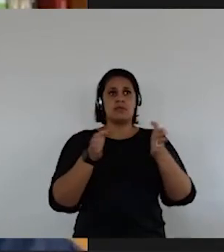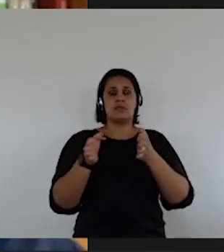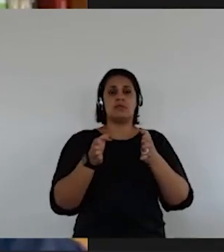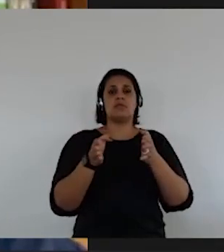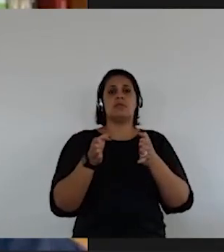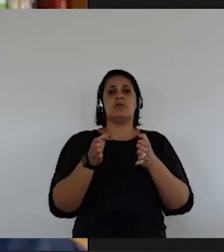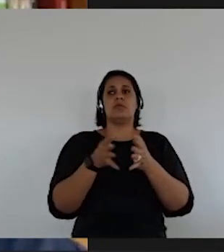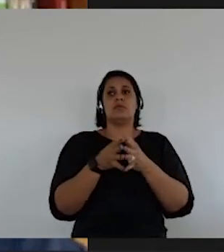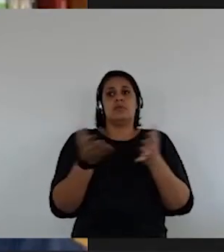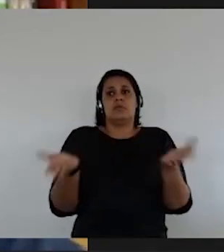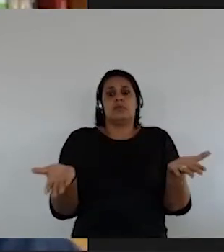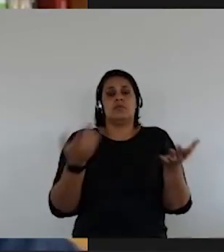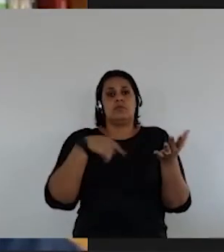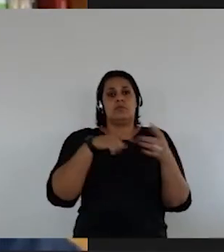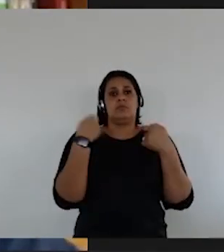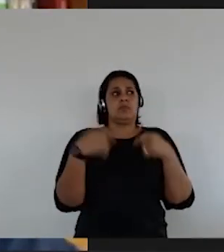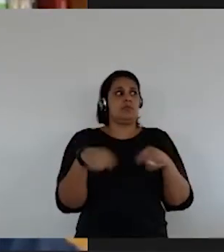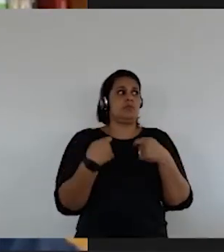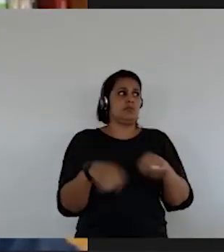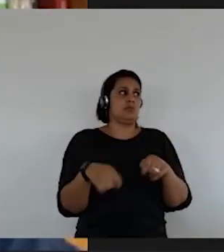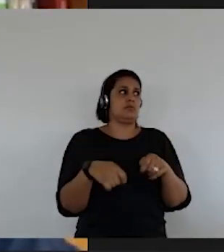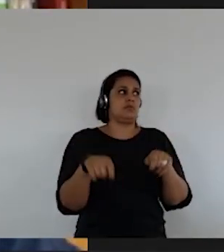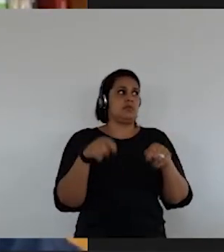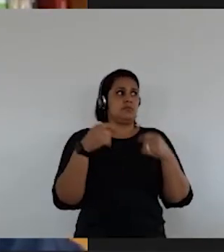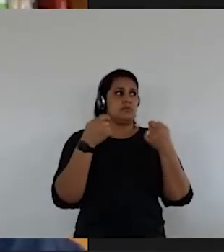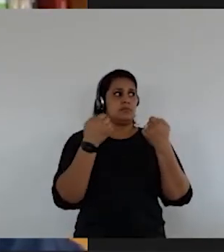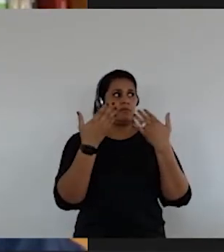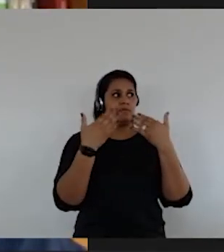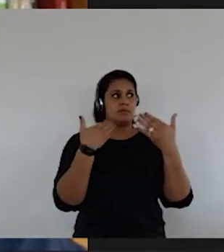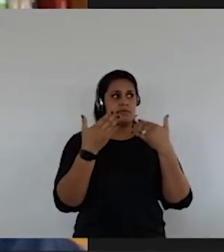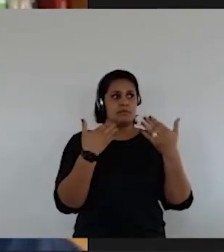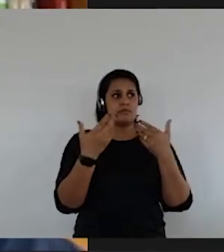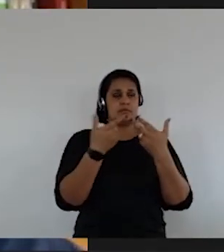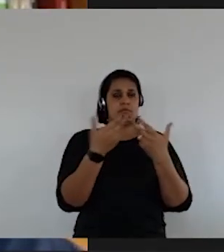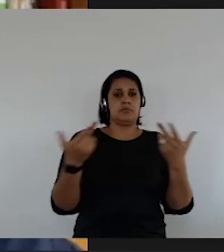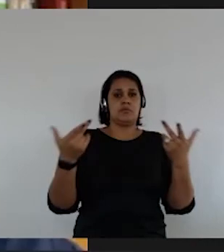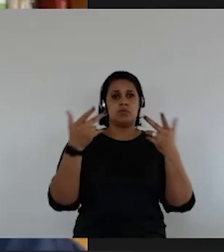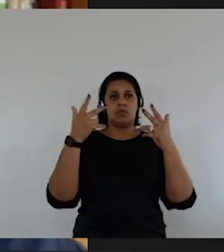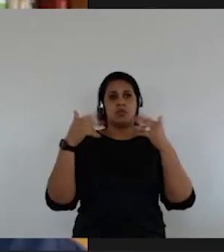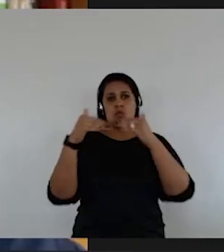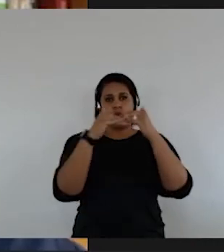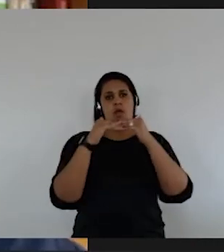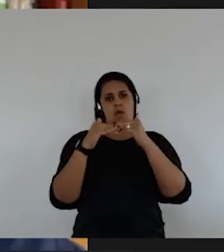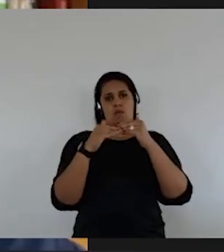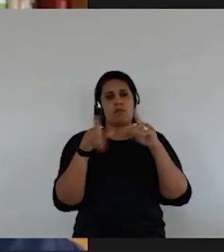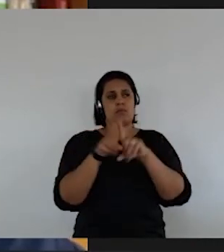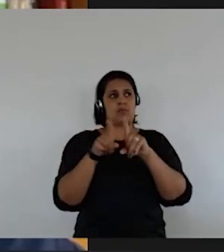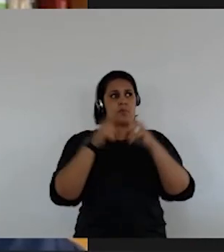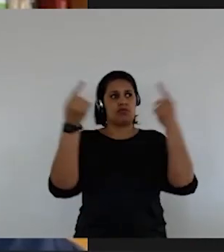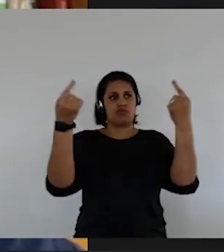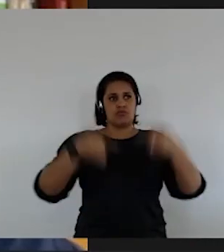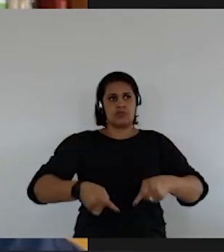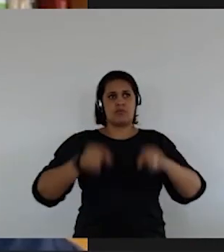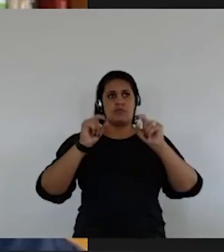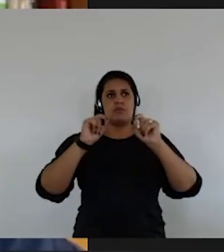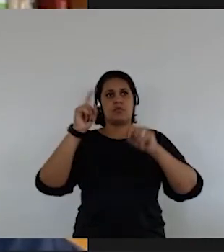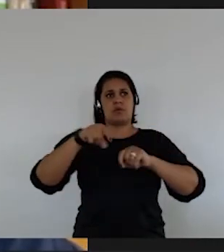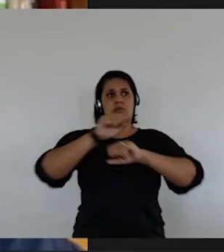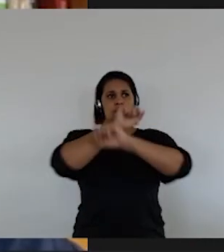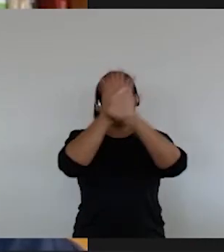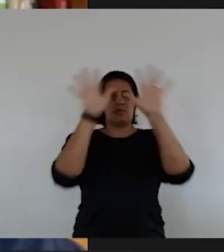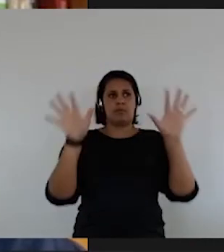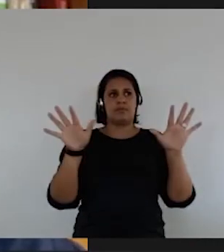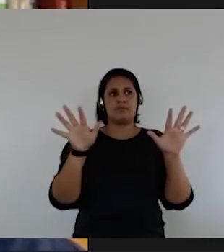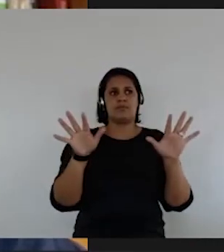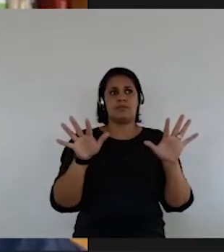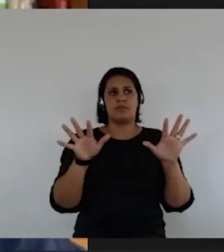isso, precisamos ter um linguajar comum. Outro desafio também é a questão da transparência nos programas de